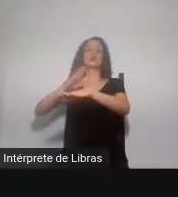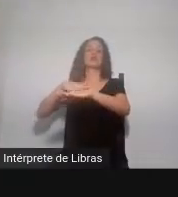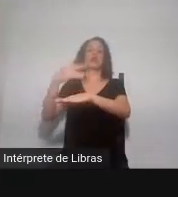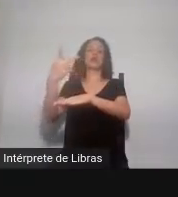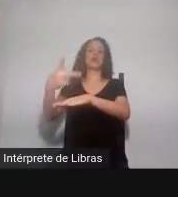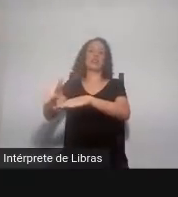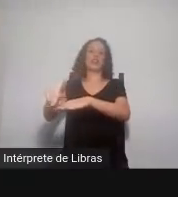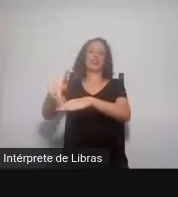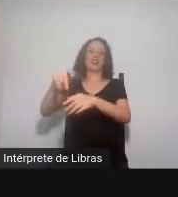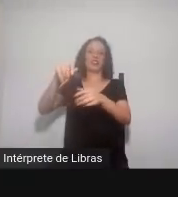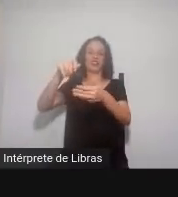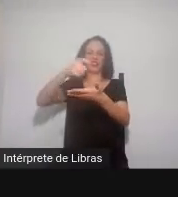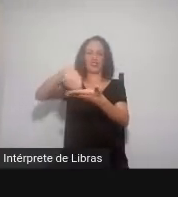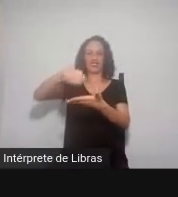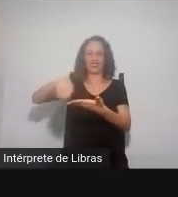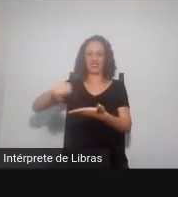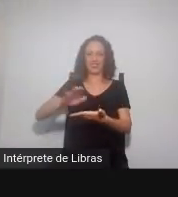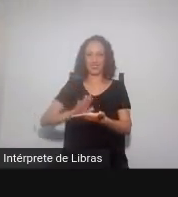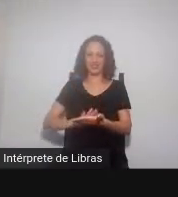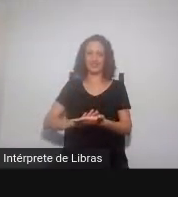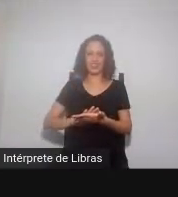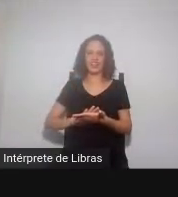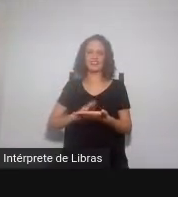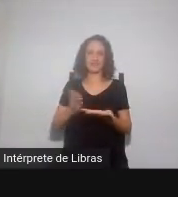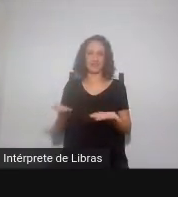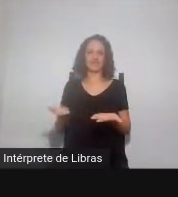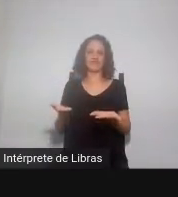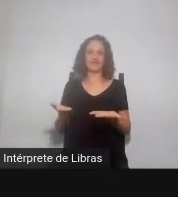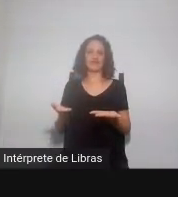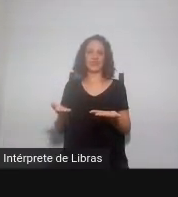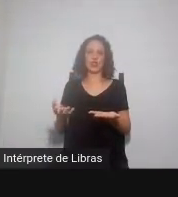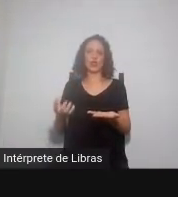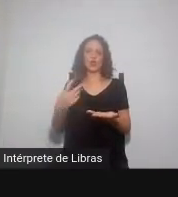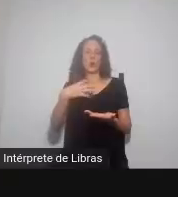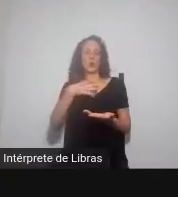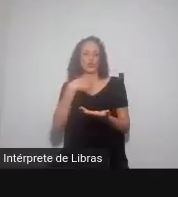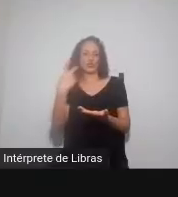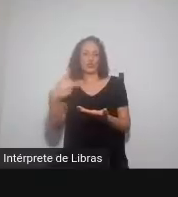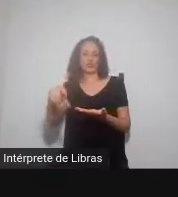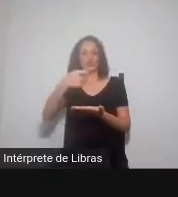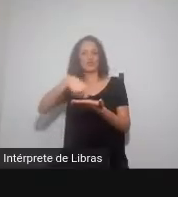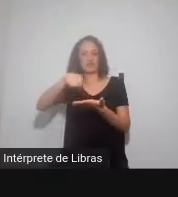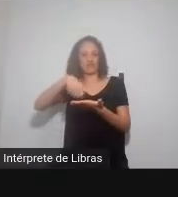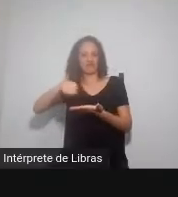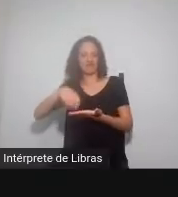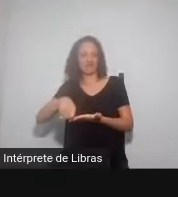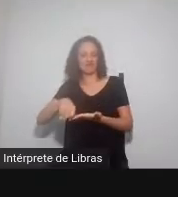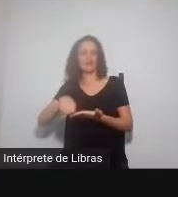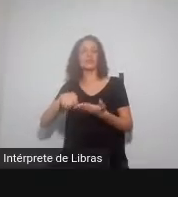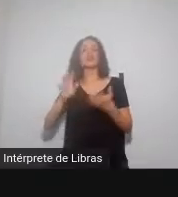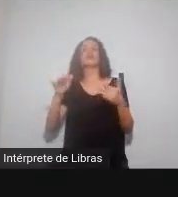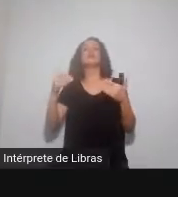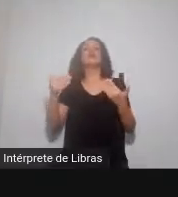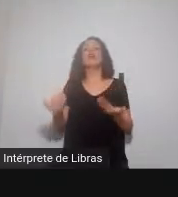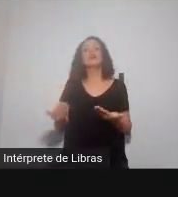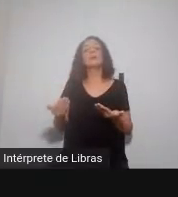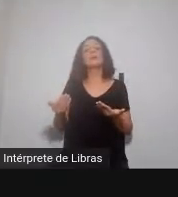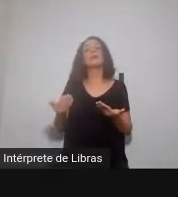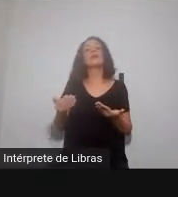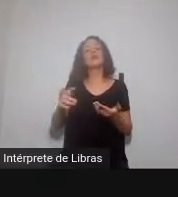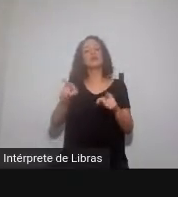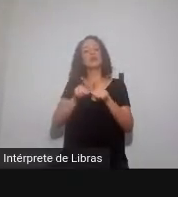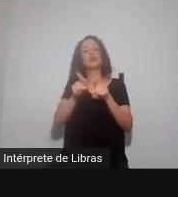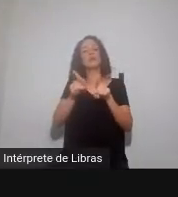livro com essa escrita. E de um tempo para cá, na Giroletras, que é uma feira literária da